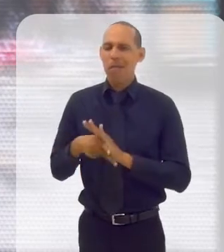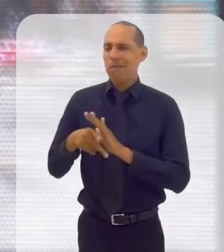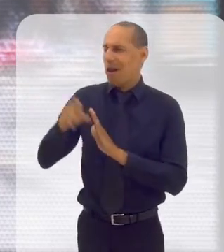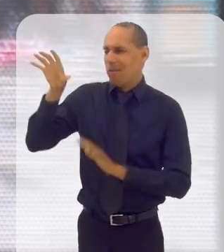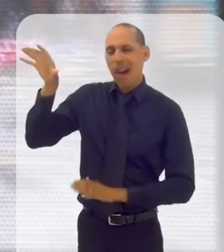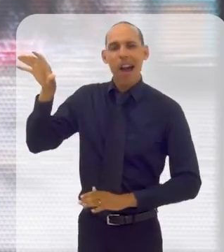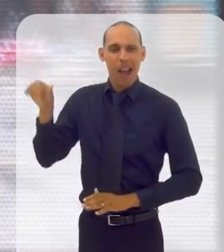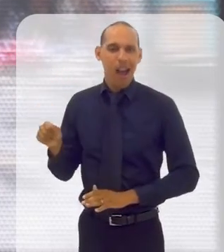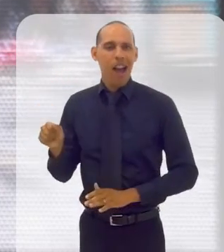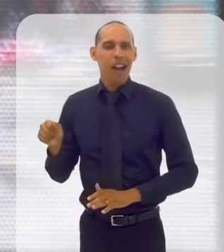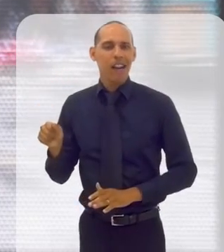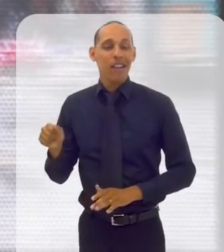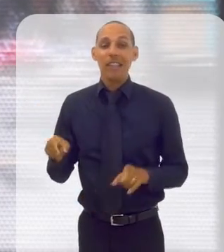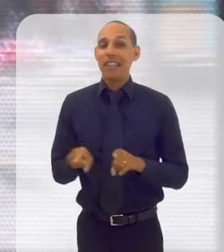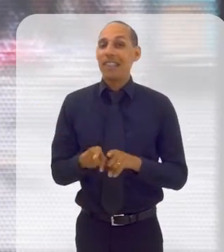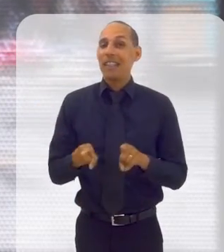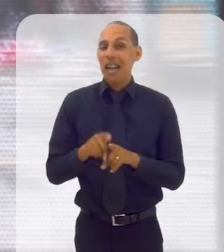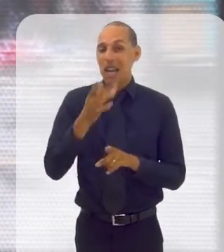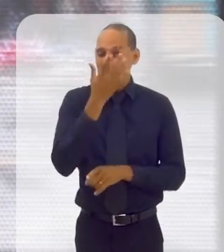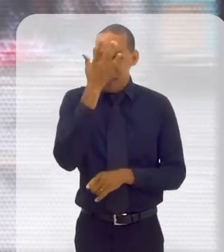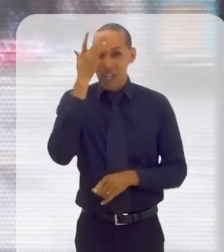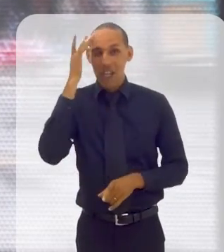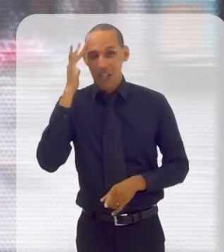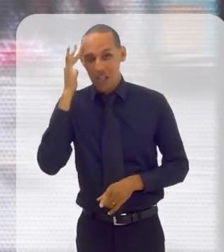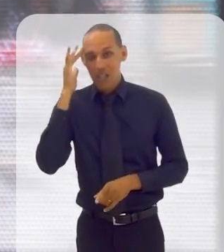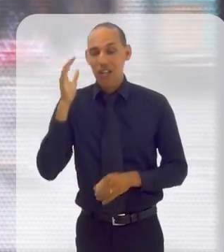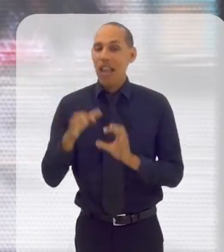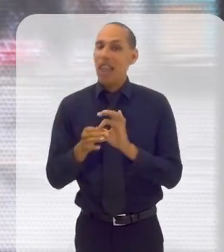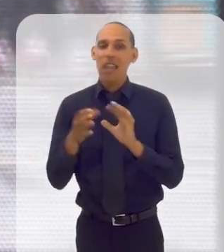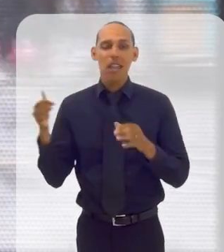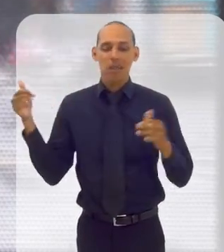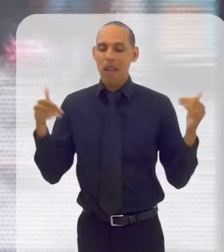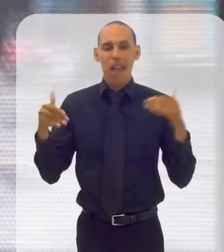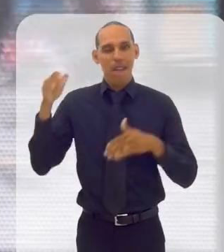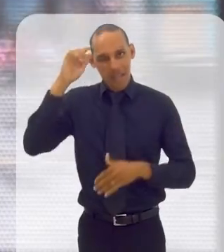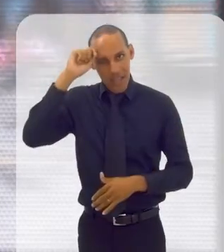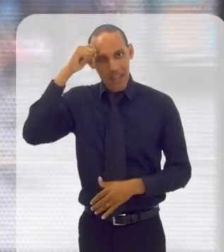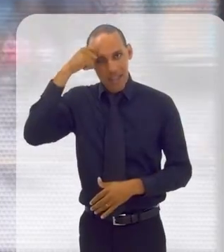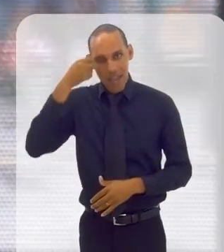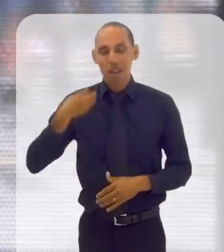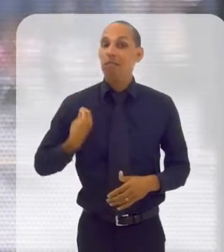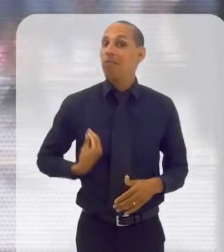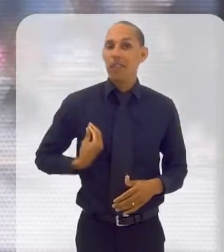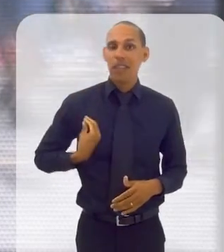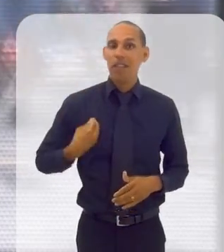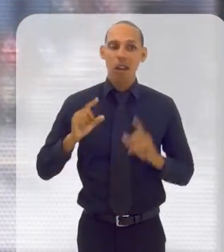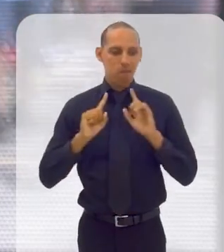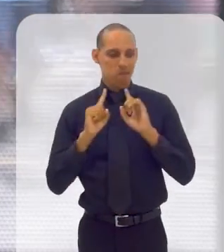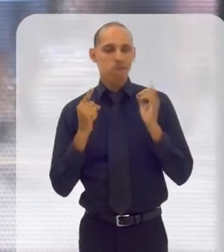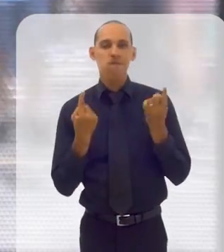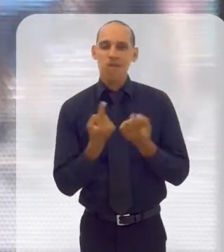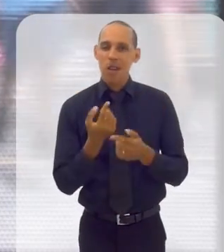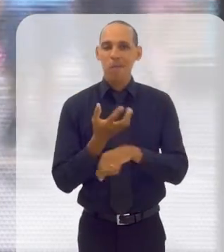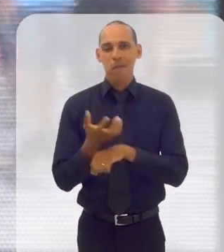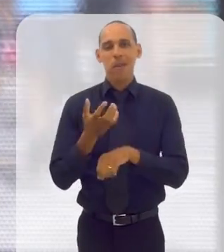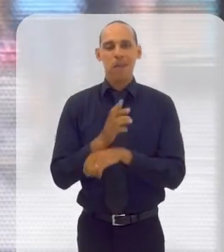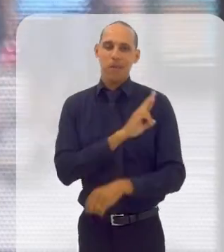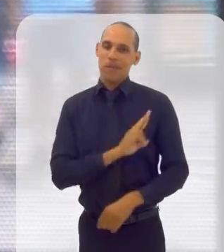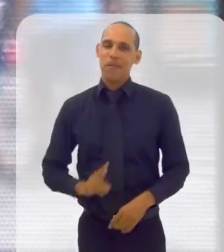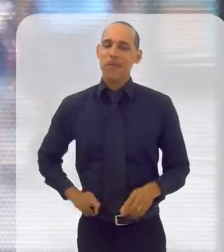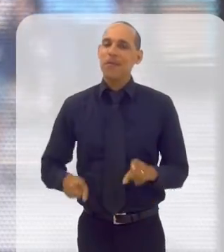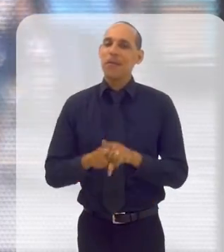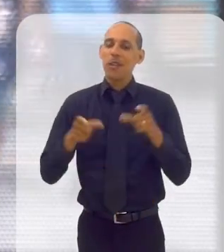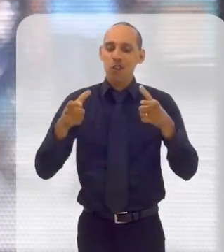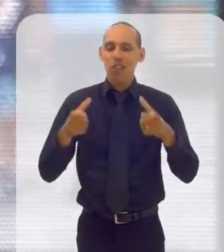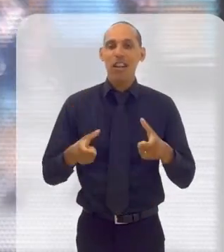ritmos, né, oriundos da África, vai ter a presença de muitos negros livres que vinham morar muitas vezes nos arredores da